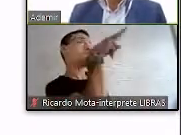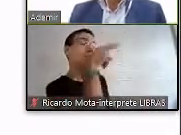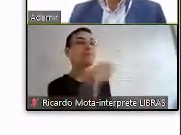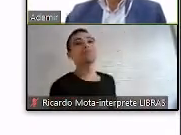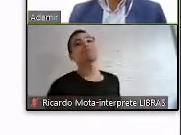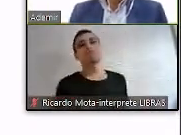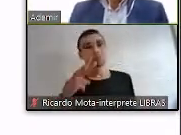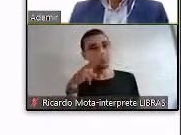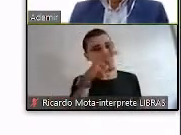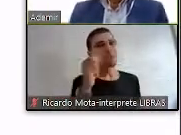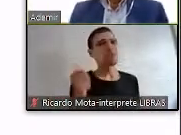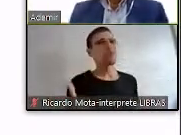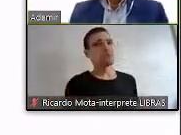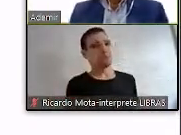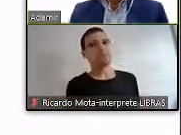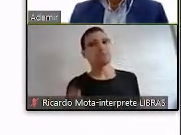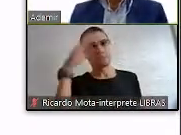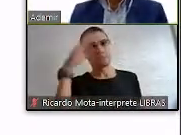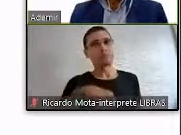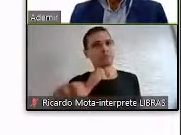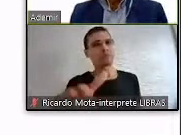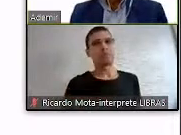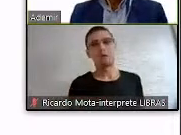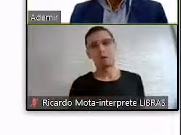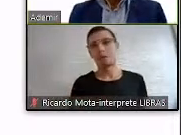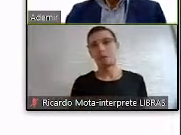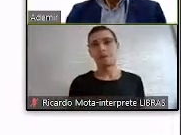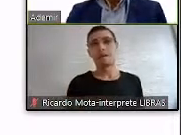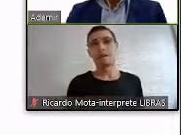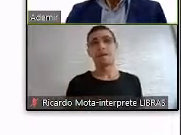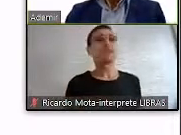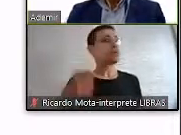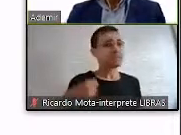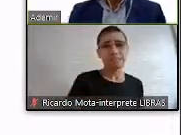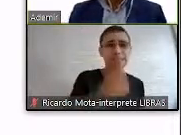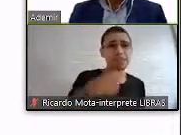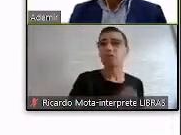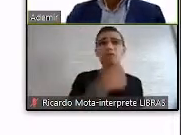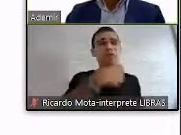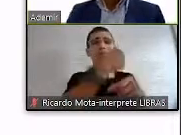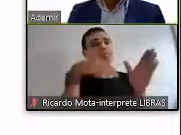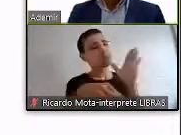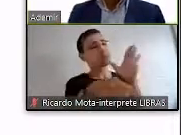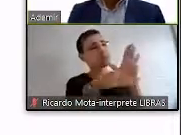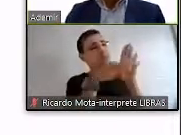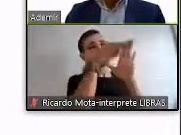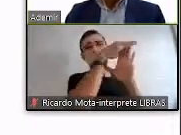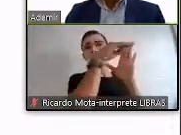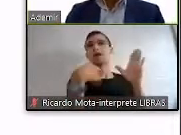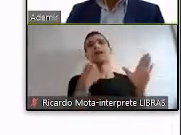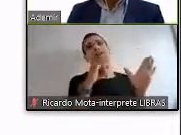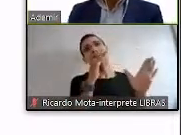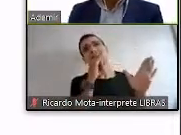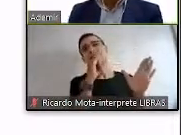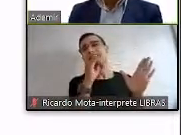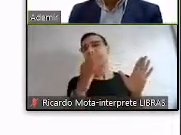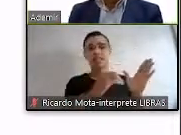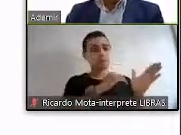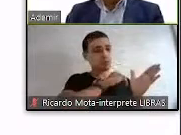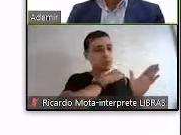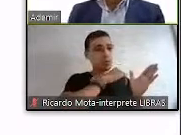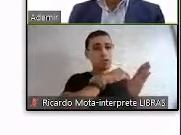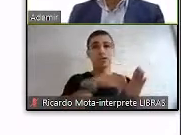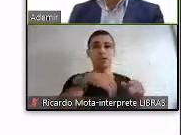de sobrecarga. Nessas reformas de andares, quando nós vamos trocar pisos, por exemplo, nós vamos levar